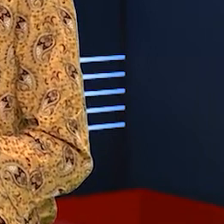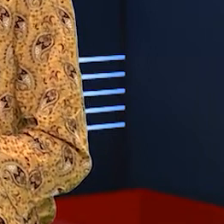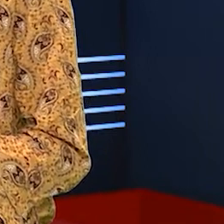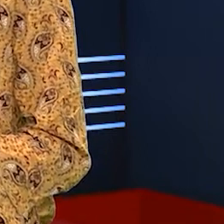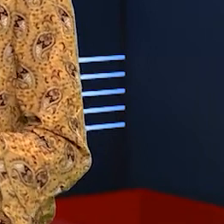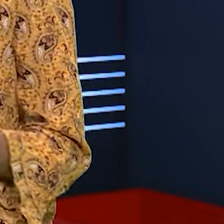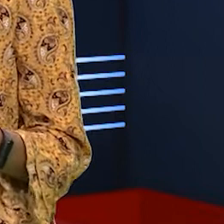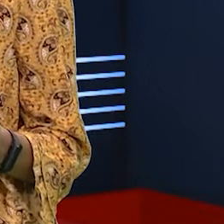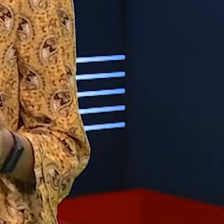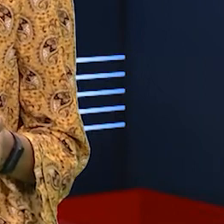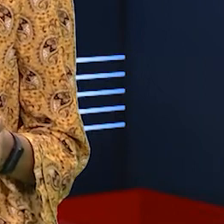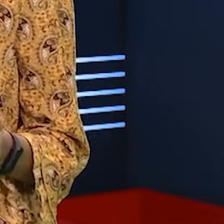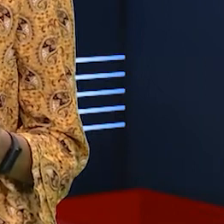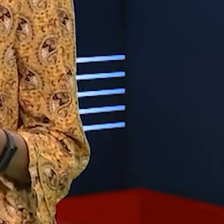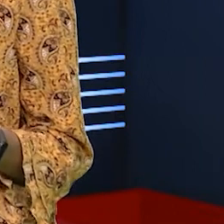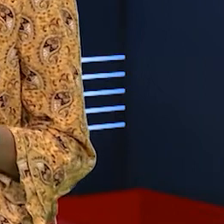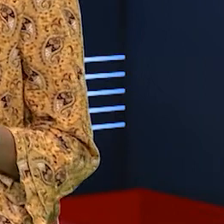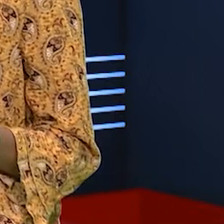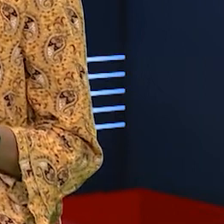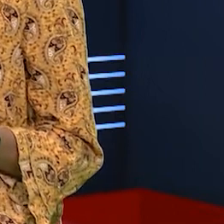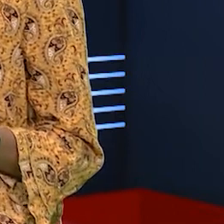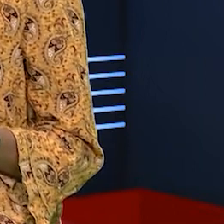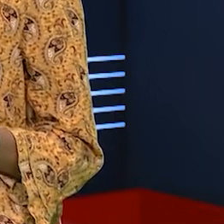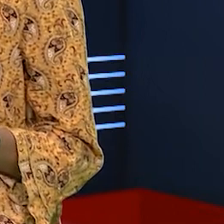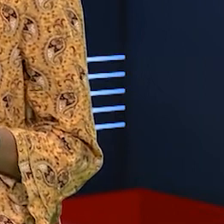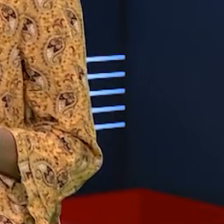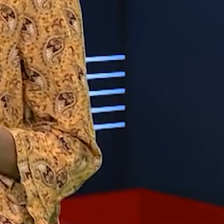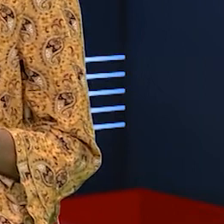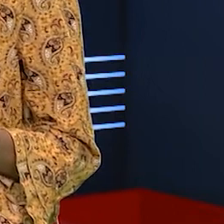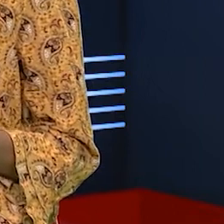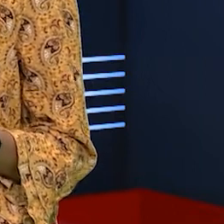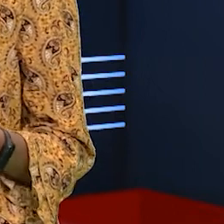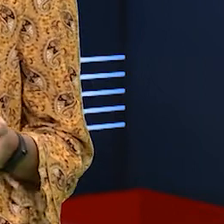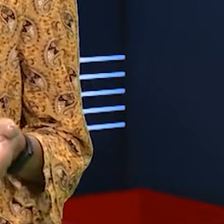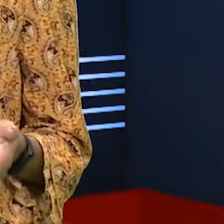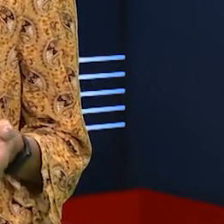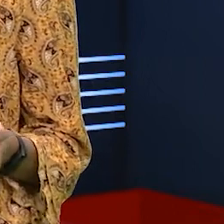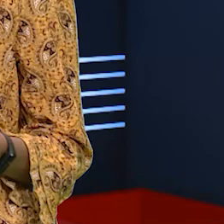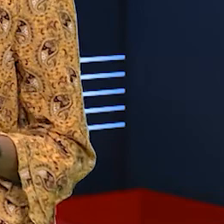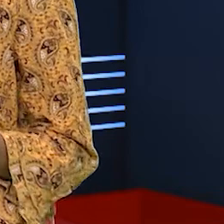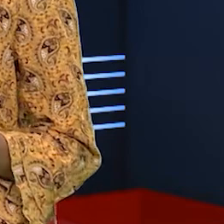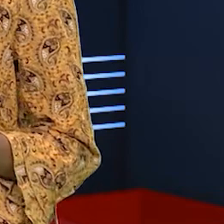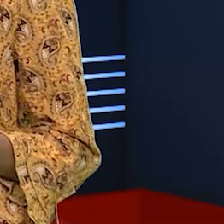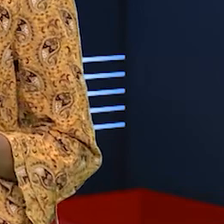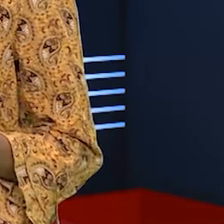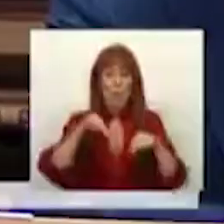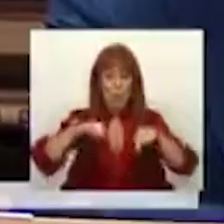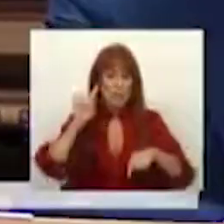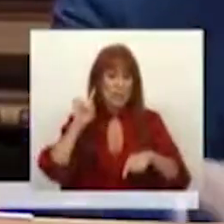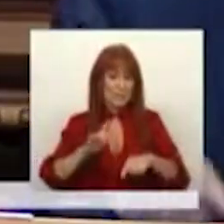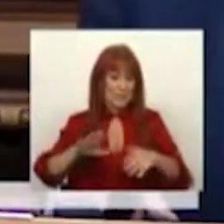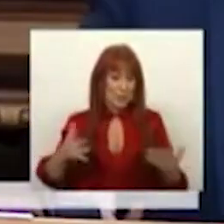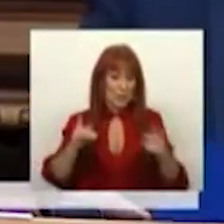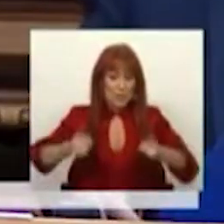últimos 2 dias para terem acesso ao NIS na hora, que permite aceder ao número da Segurança Social.